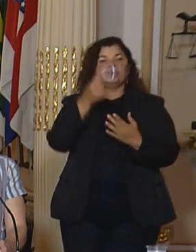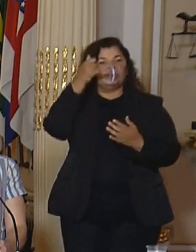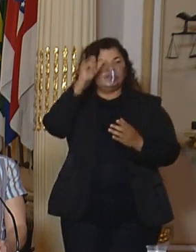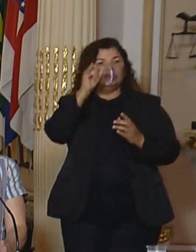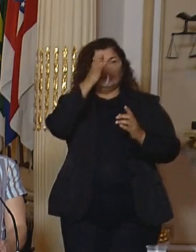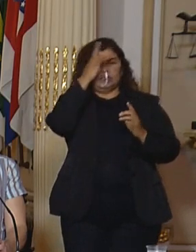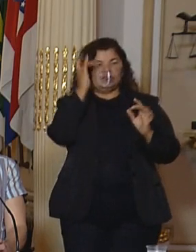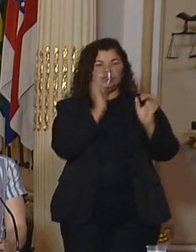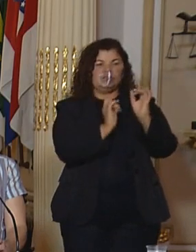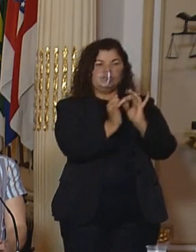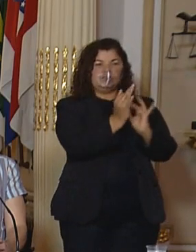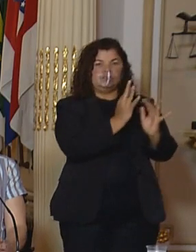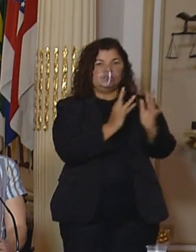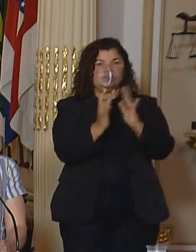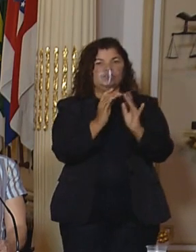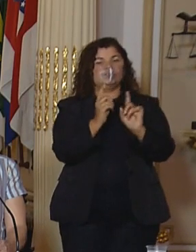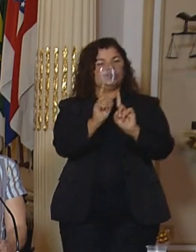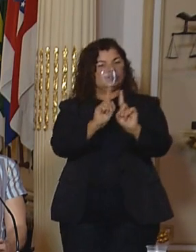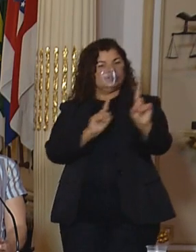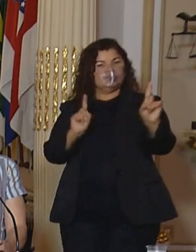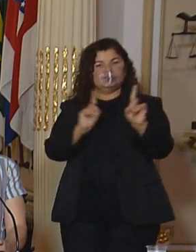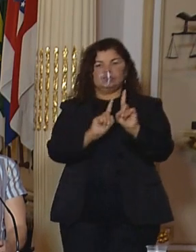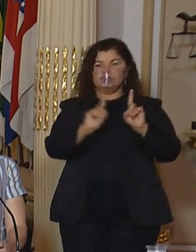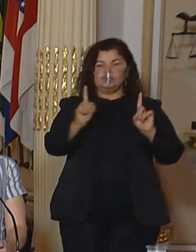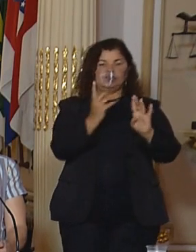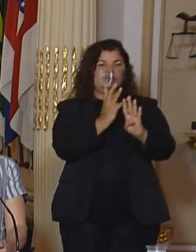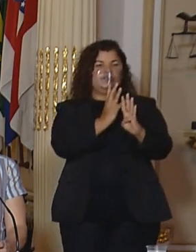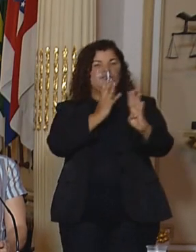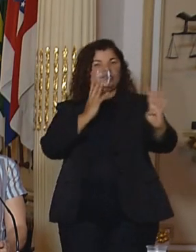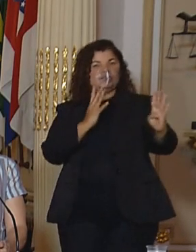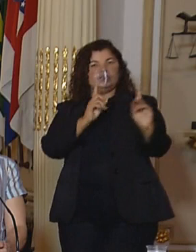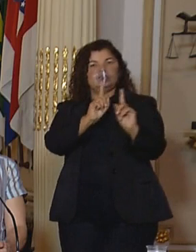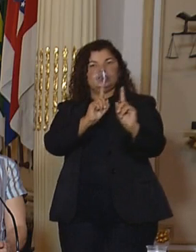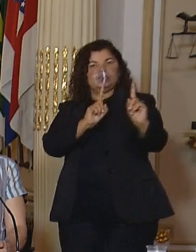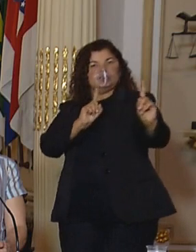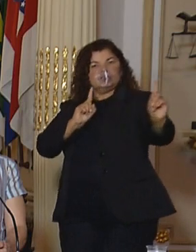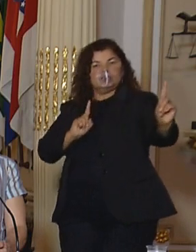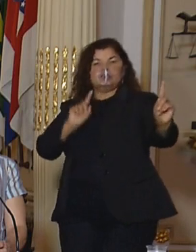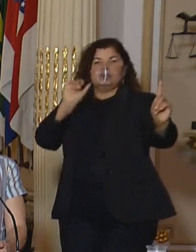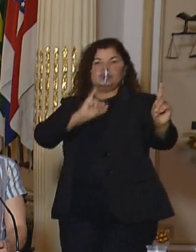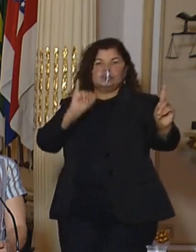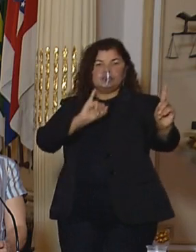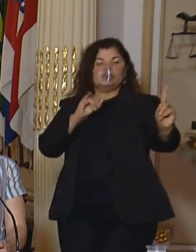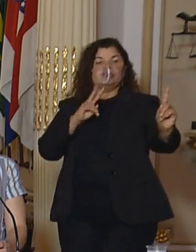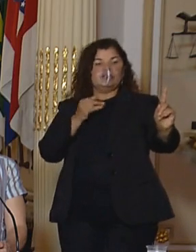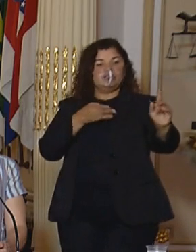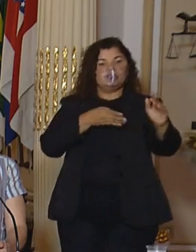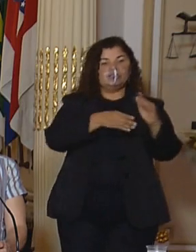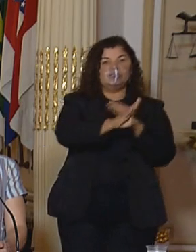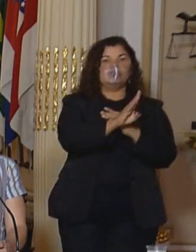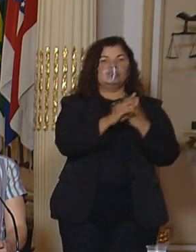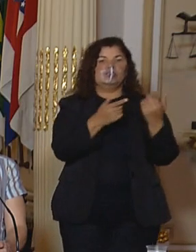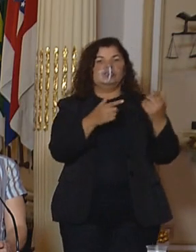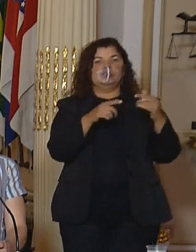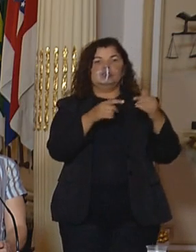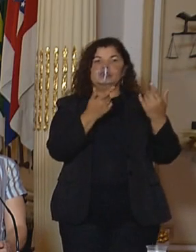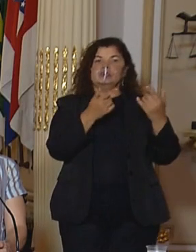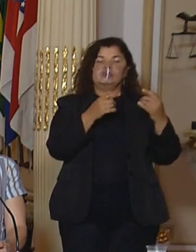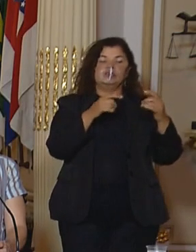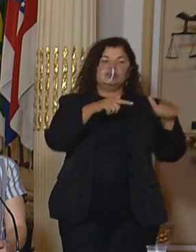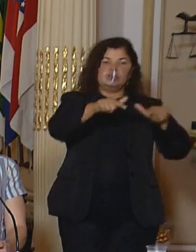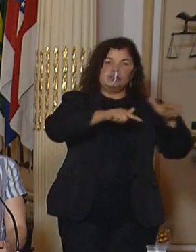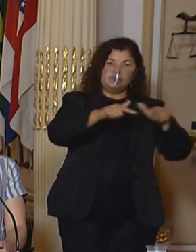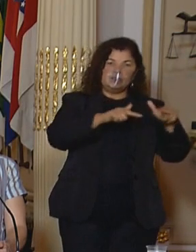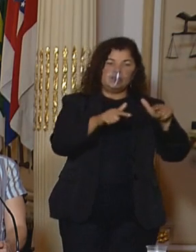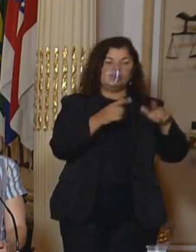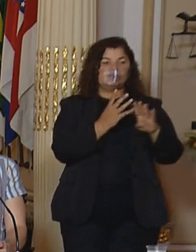aglomeração, manter distanciamento social numa fila, numa entrada do posto de trabalho, na hora que vai ali estar no seu ambiente também